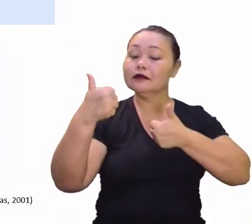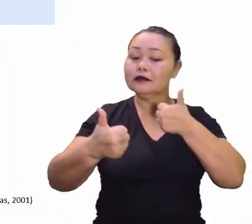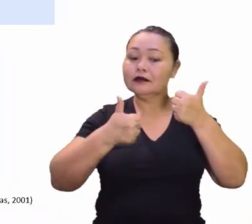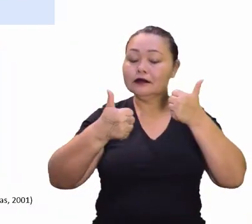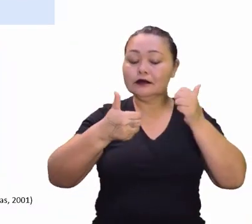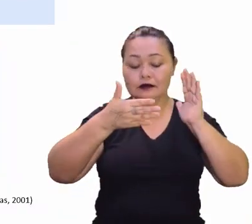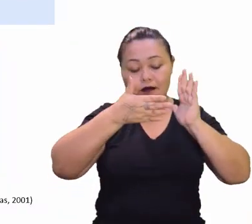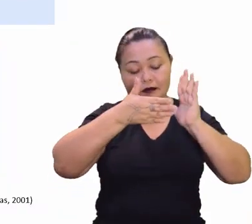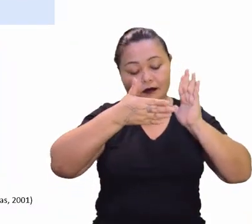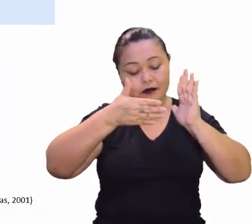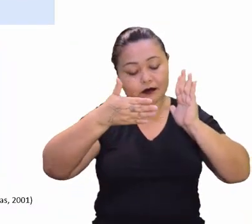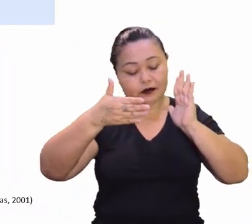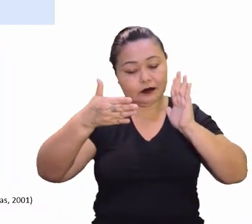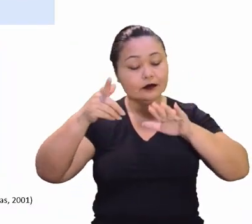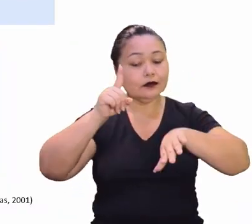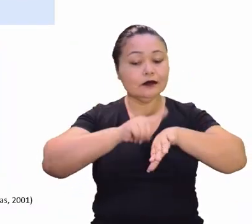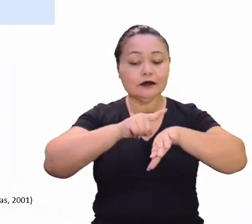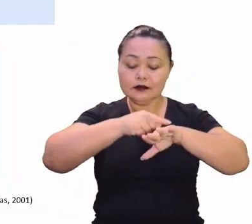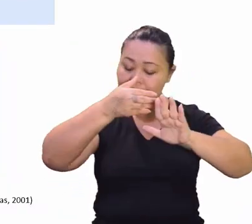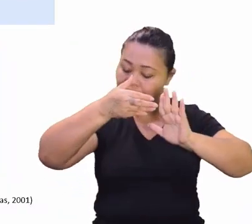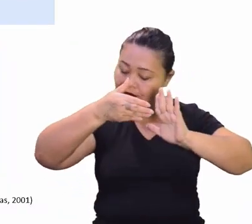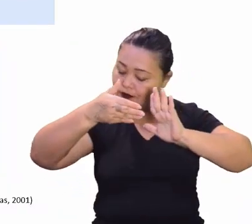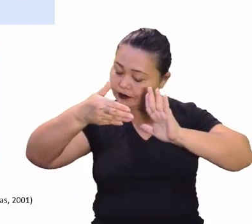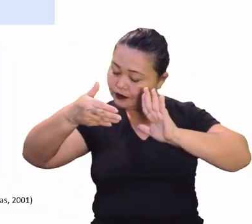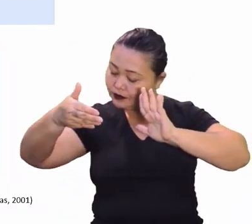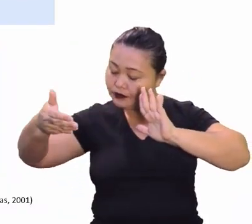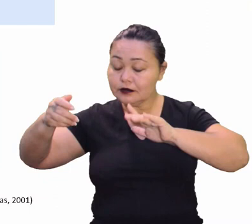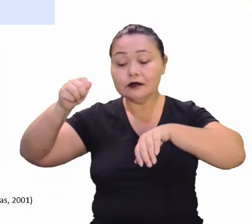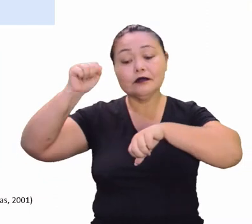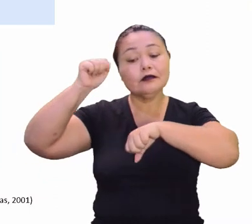Beleza, o ciclo da cassiterita.